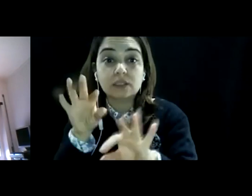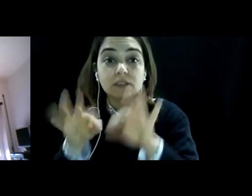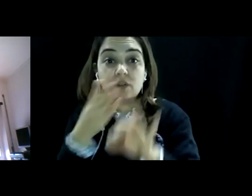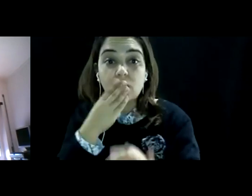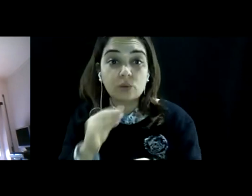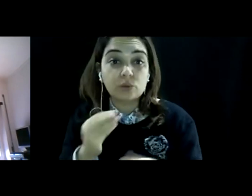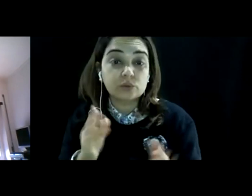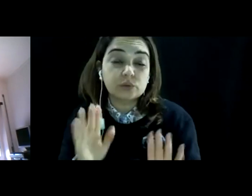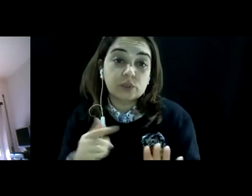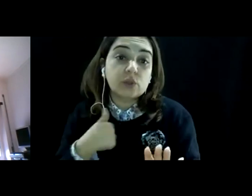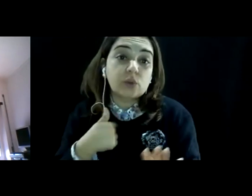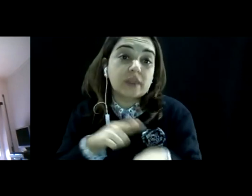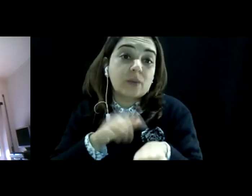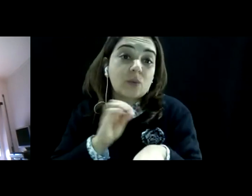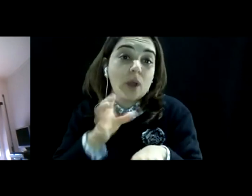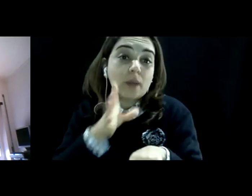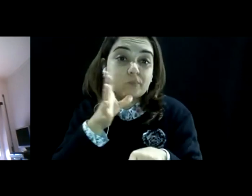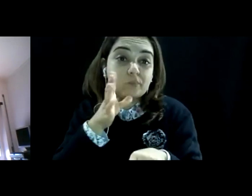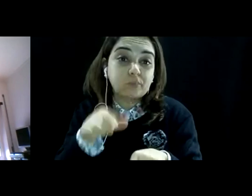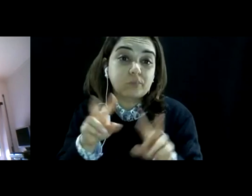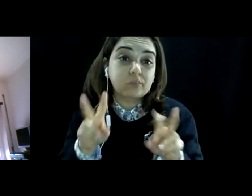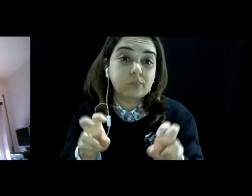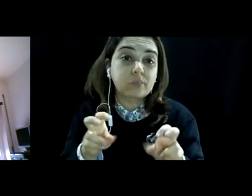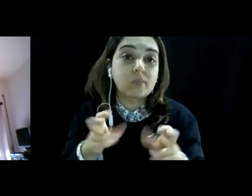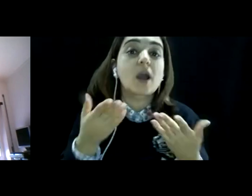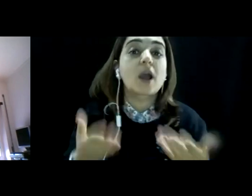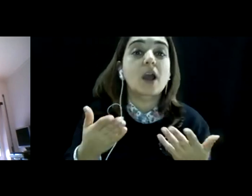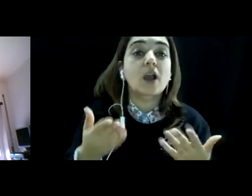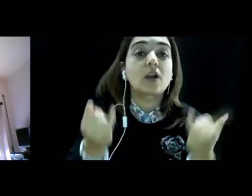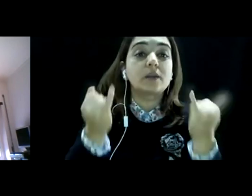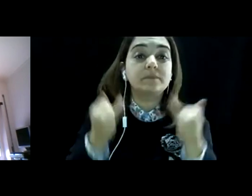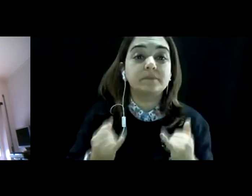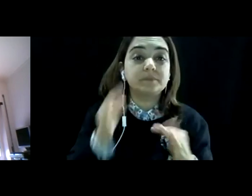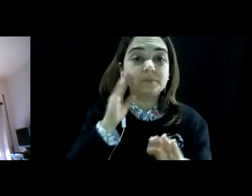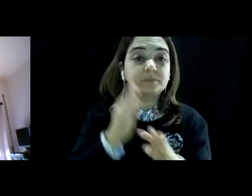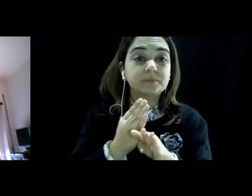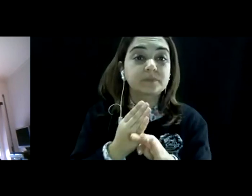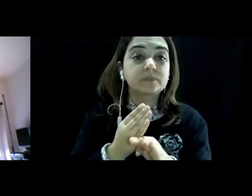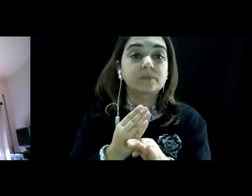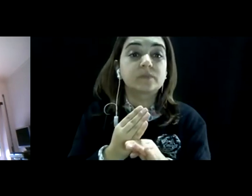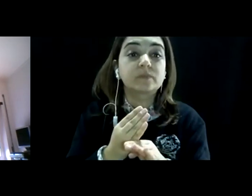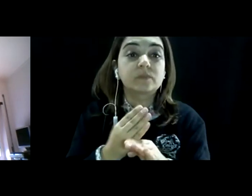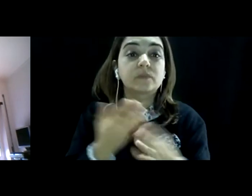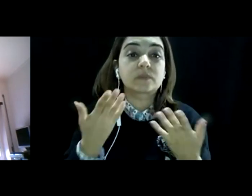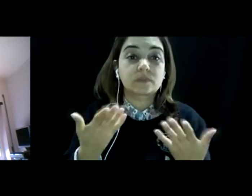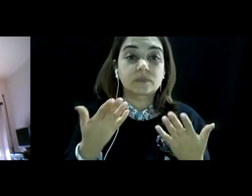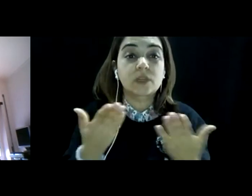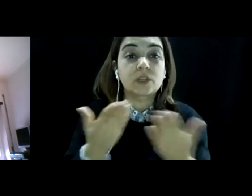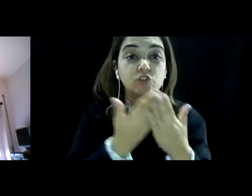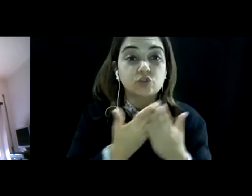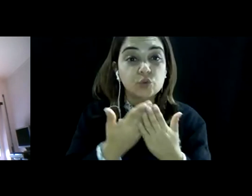tempo. E, por fim, eu só vou falar aqui um bocadinho da questão da rede. Nós temos, neste mesmo estudo que eu referi da